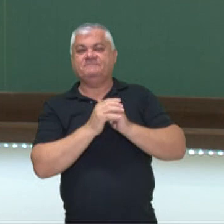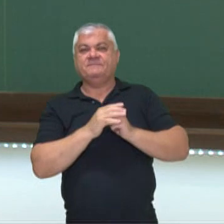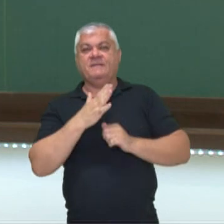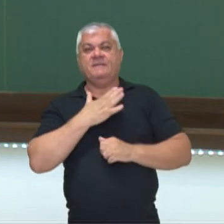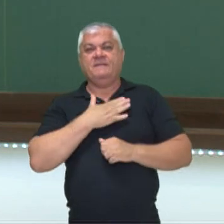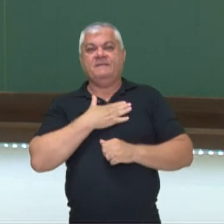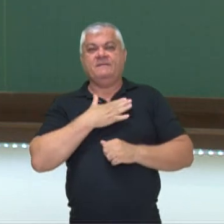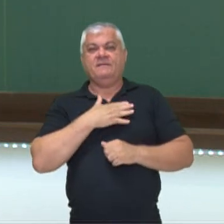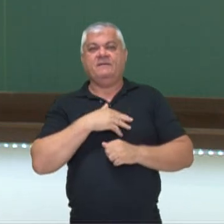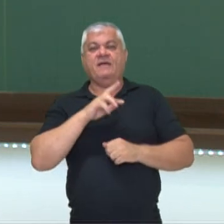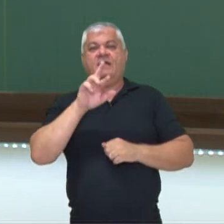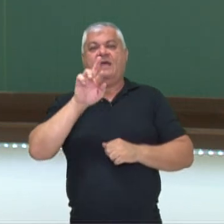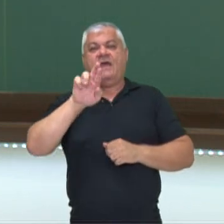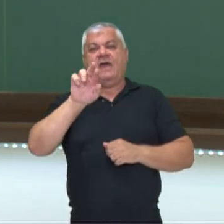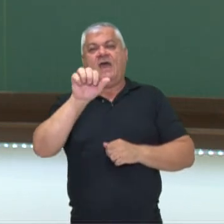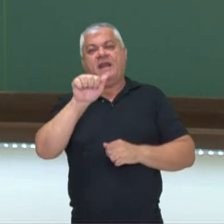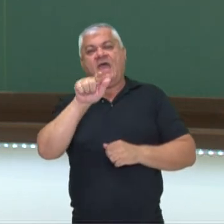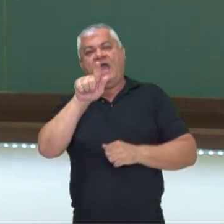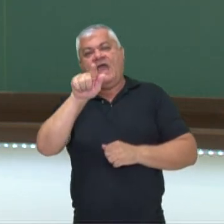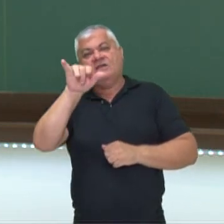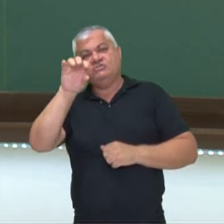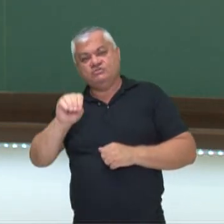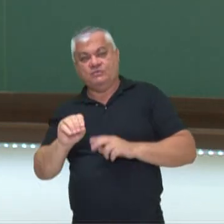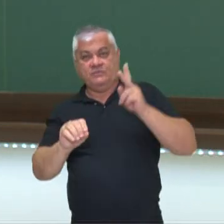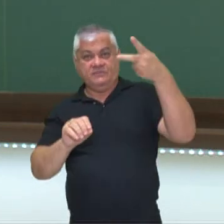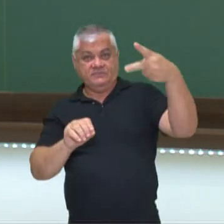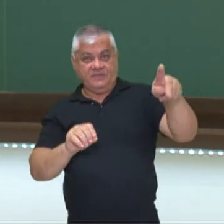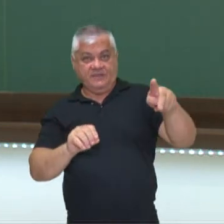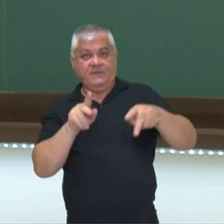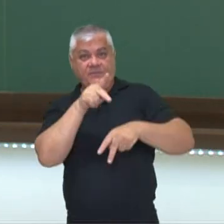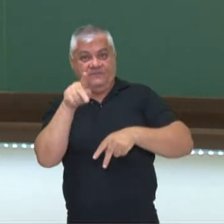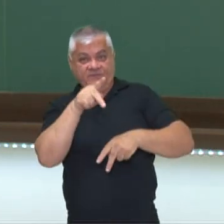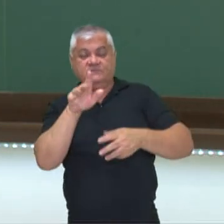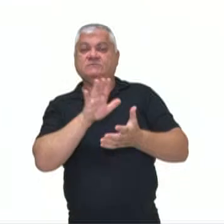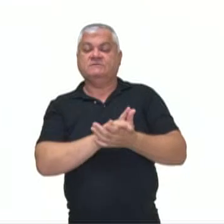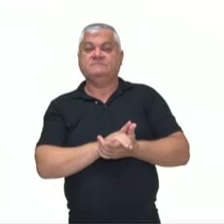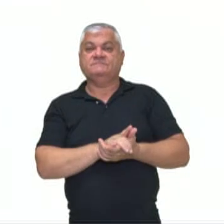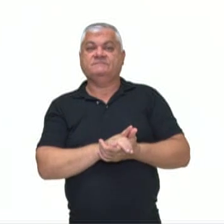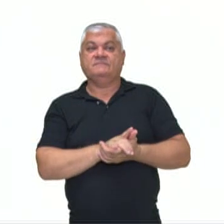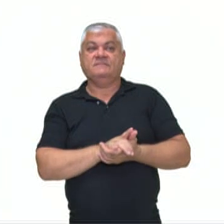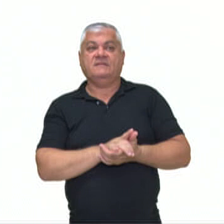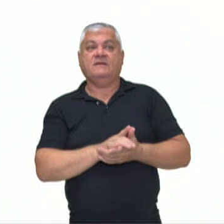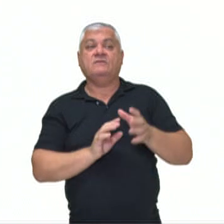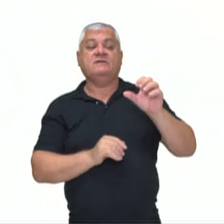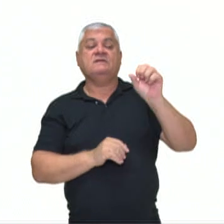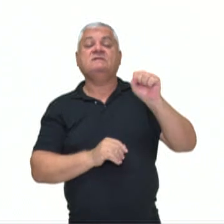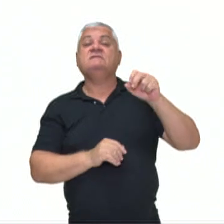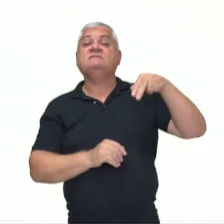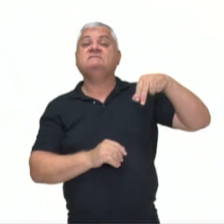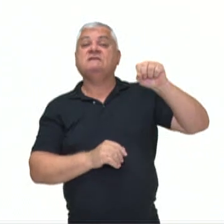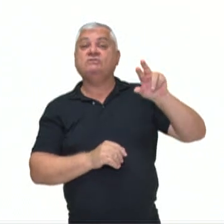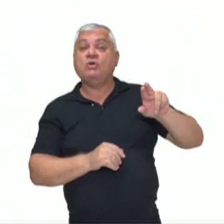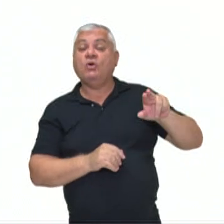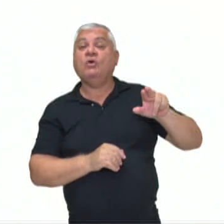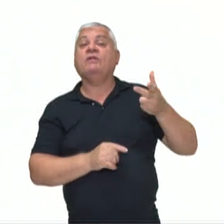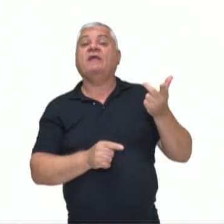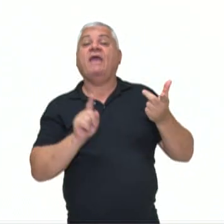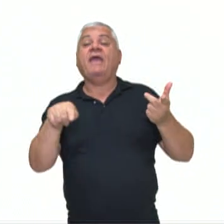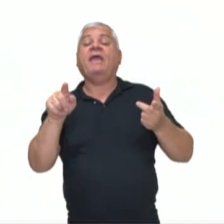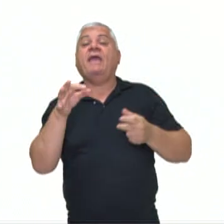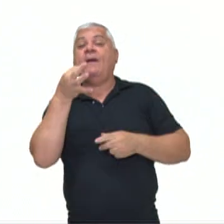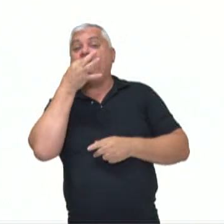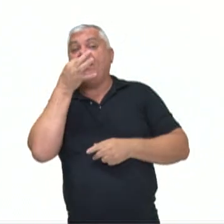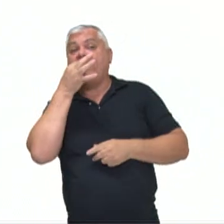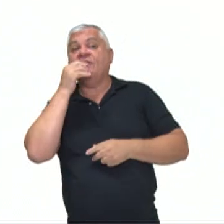é Rágio. Então, esse é o meu sobrenome. Então, olha lá, senhor, senhora ou senhorita, mas ele apelido.